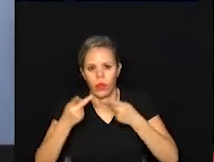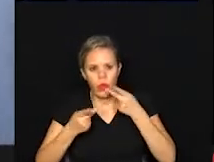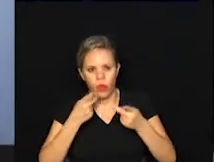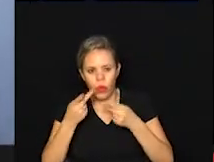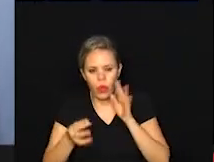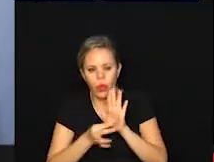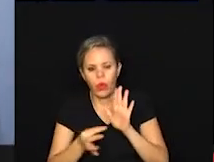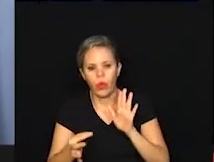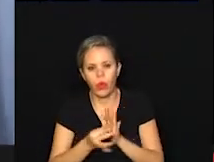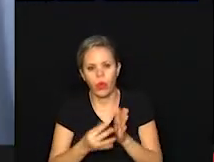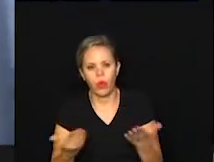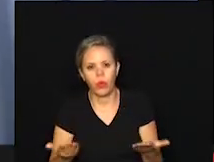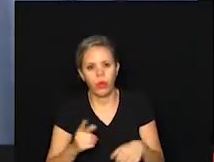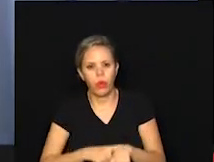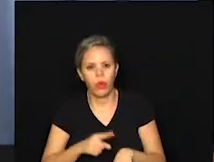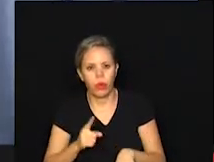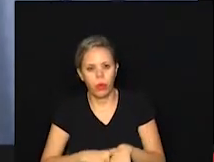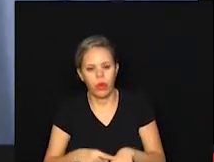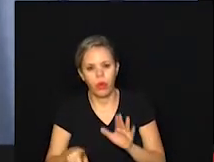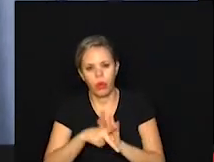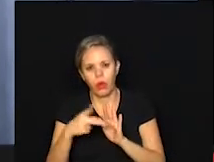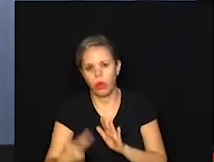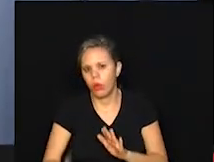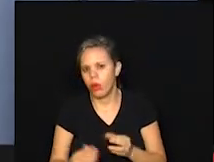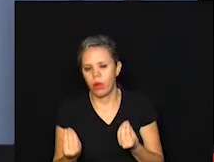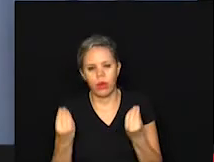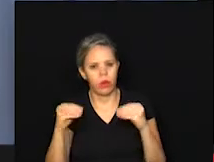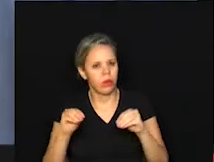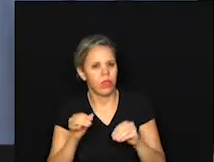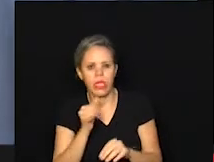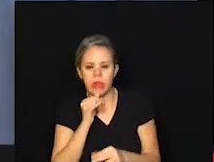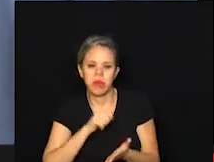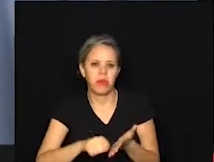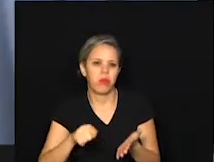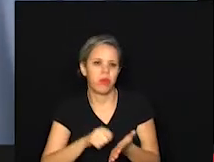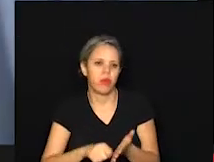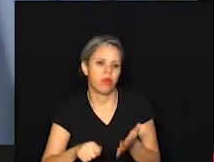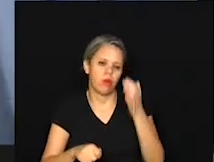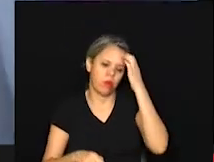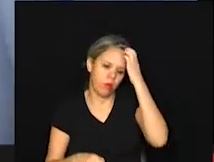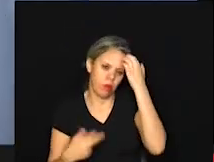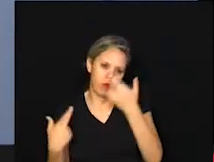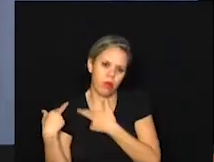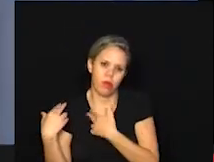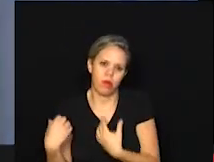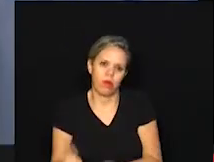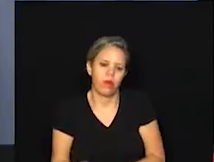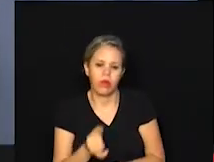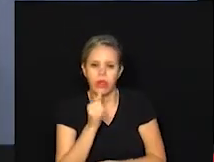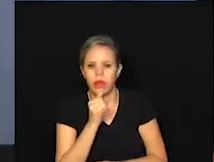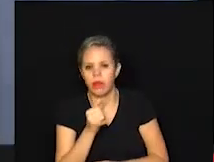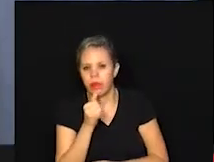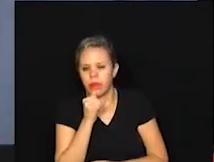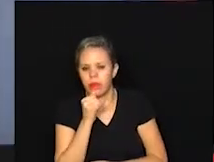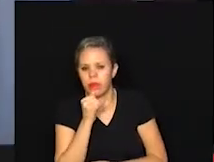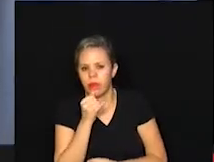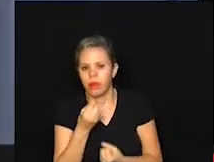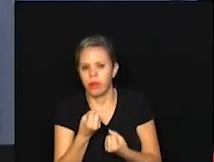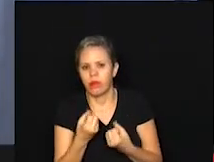opinar, a partir do momento que ele próprio não está pondo a caneta, está assinando. Ele pegou a